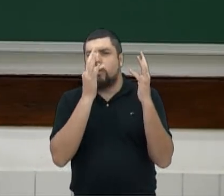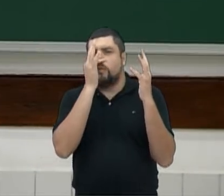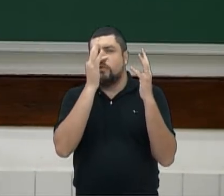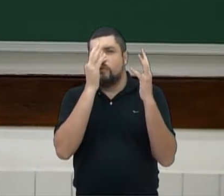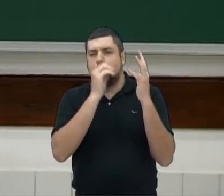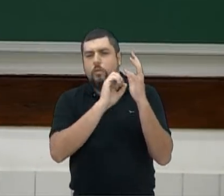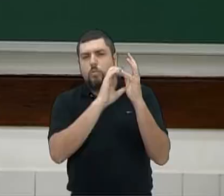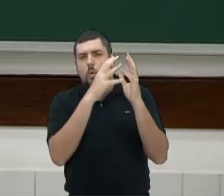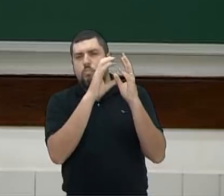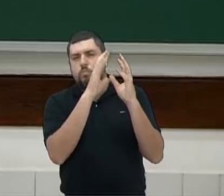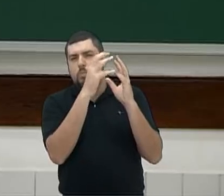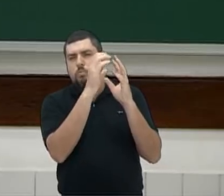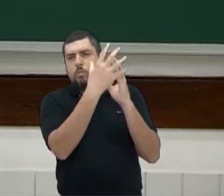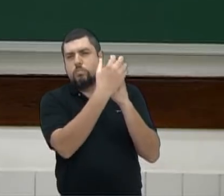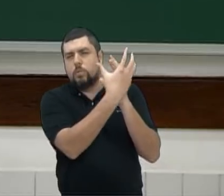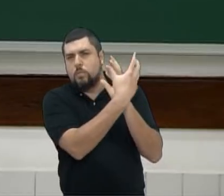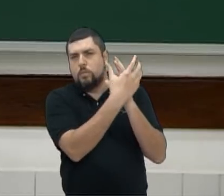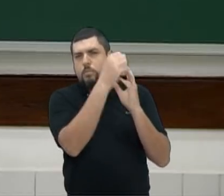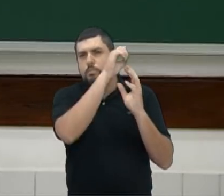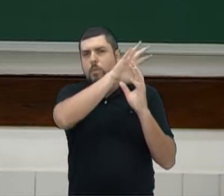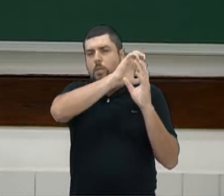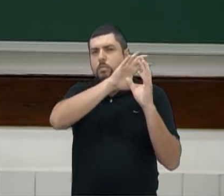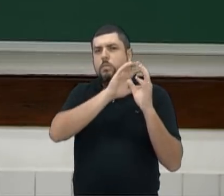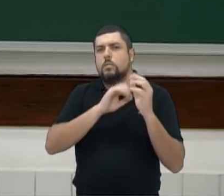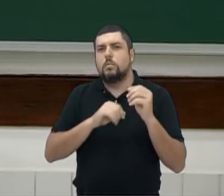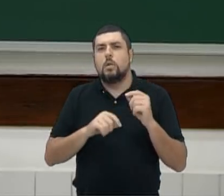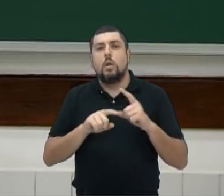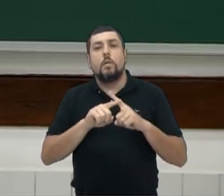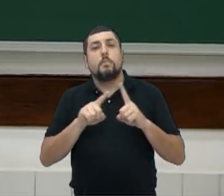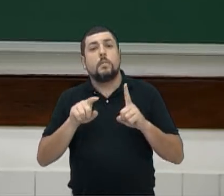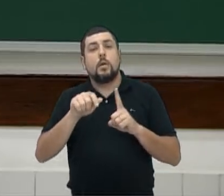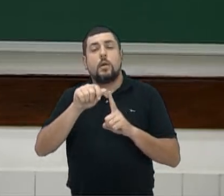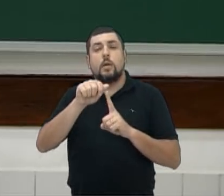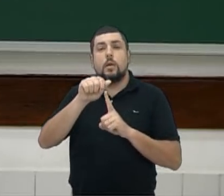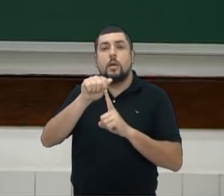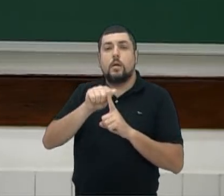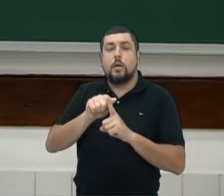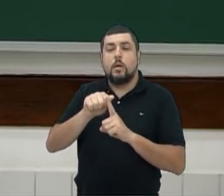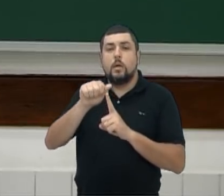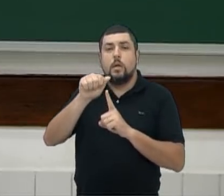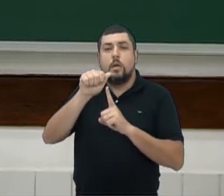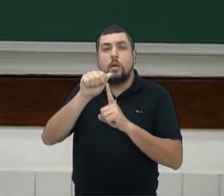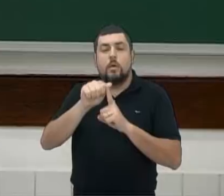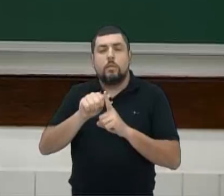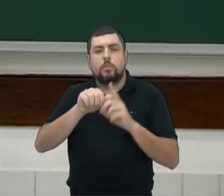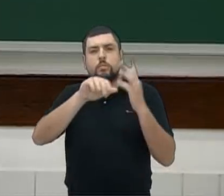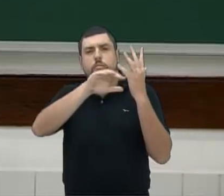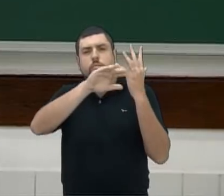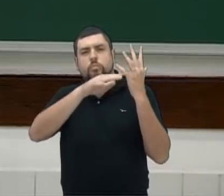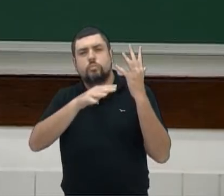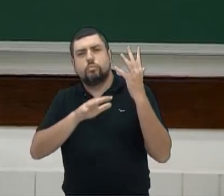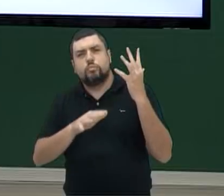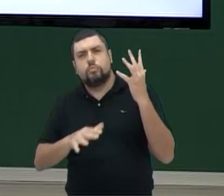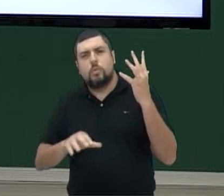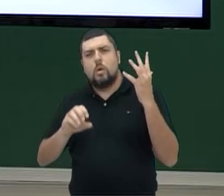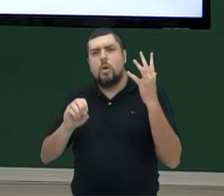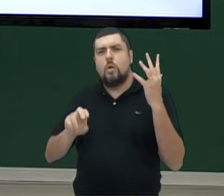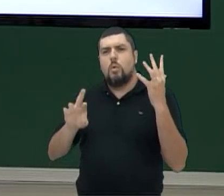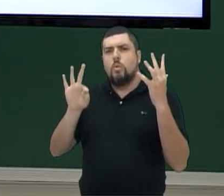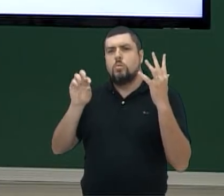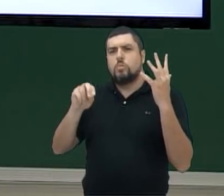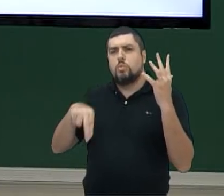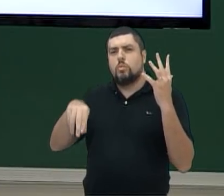estão todas desenvolvidas, porém lá no outono elas voltam a perder as suas folhas. Isso é